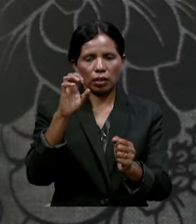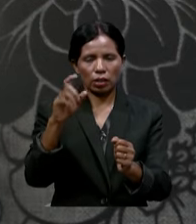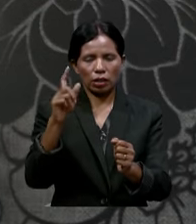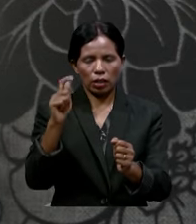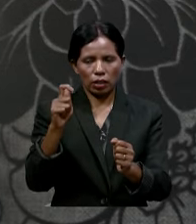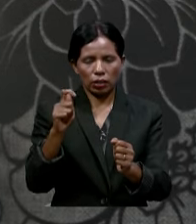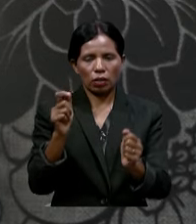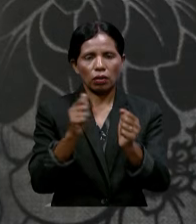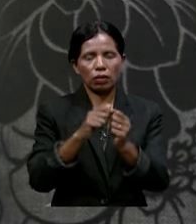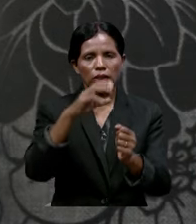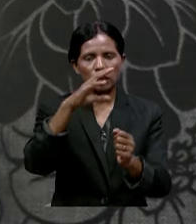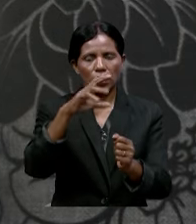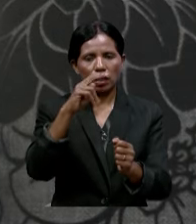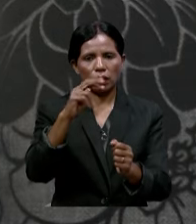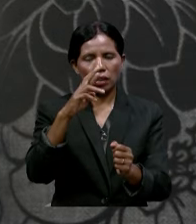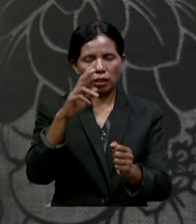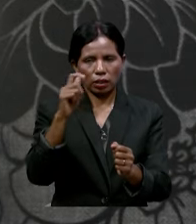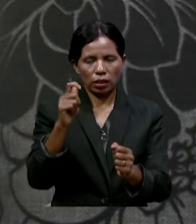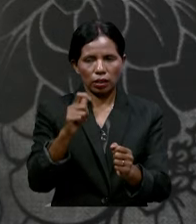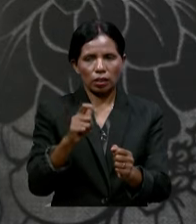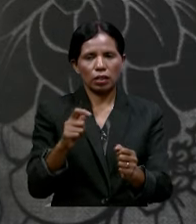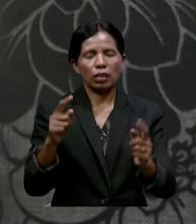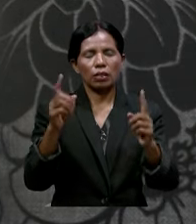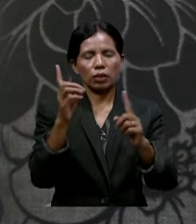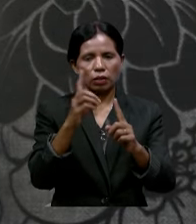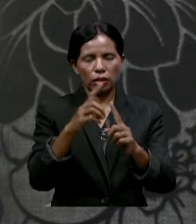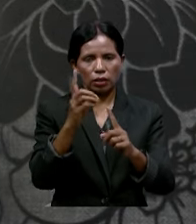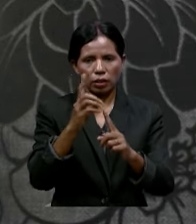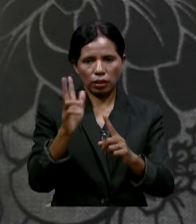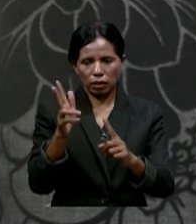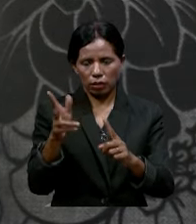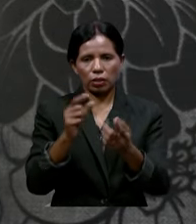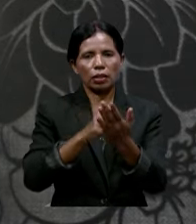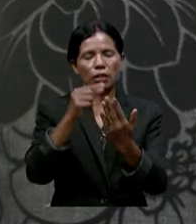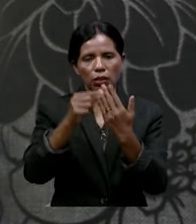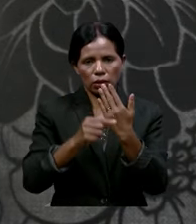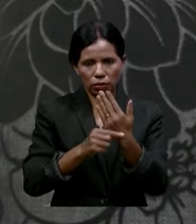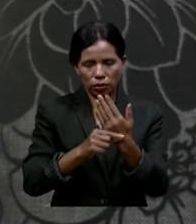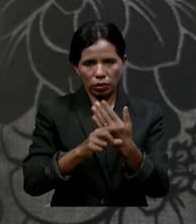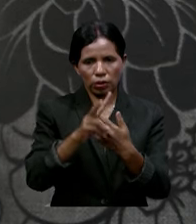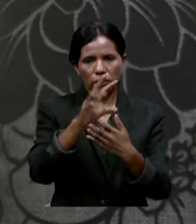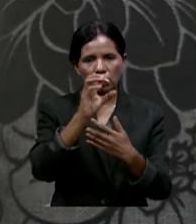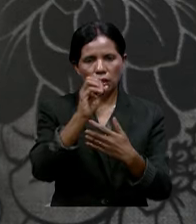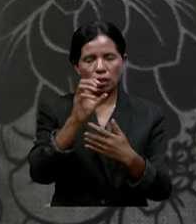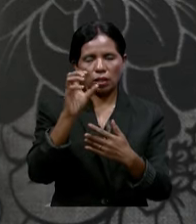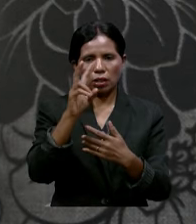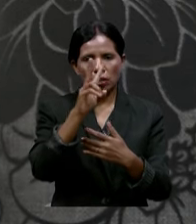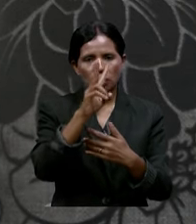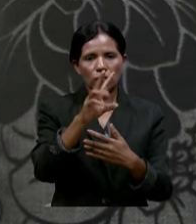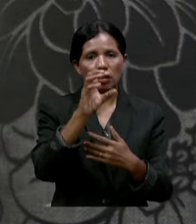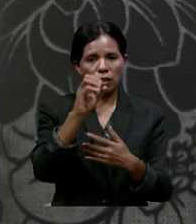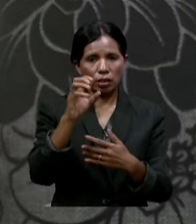ve i a unidade nacional so que to 30 de agosto 2000 Debe amento remata ona remato taka